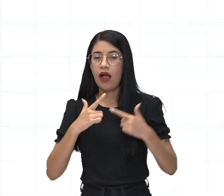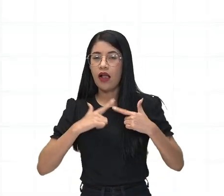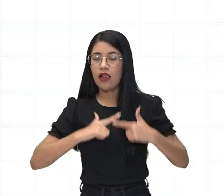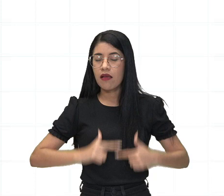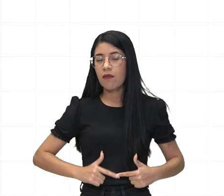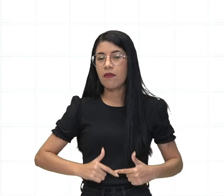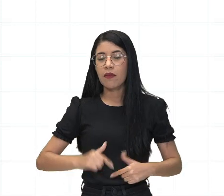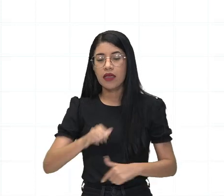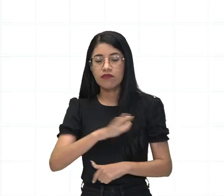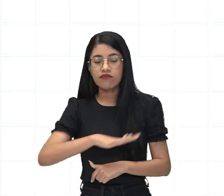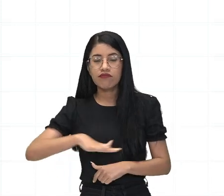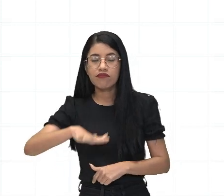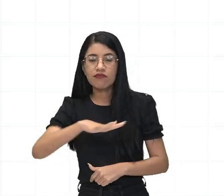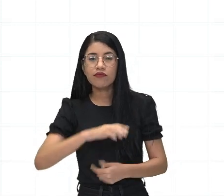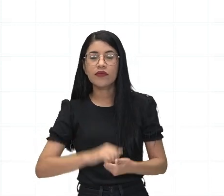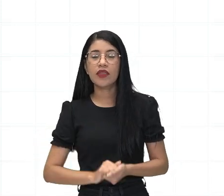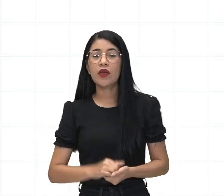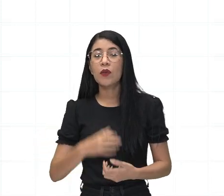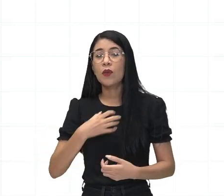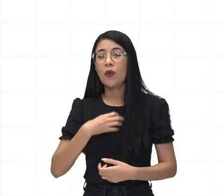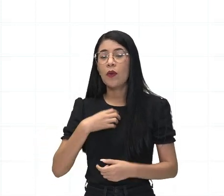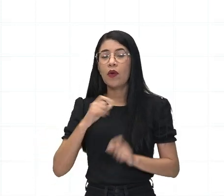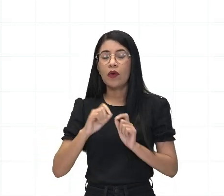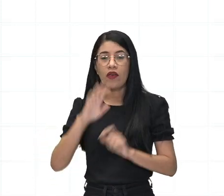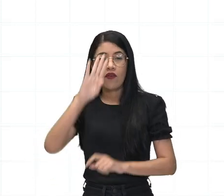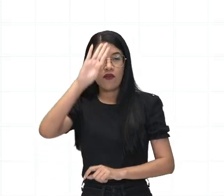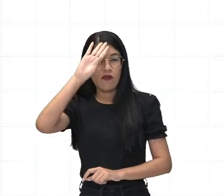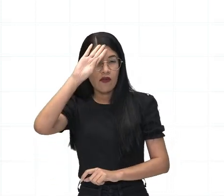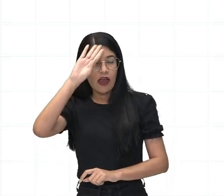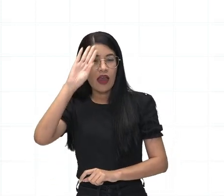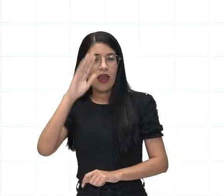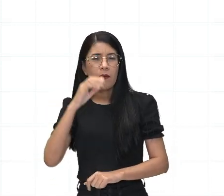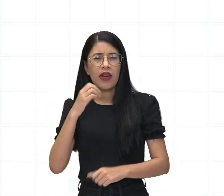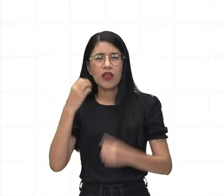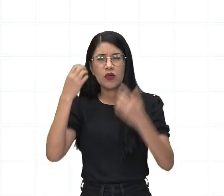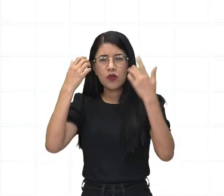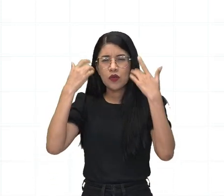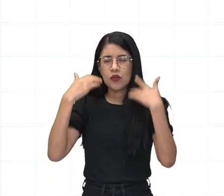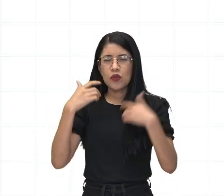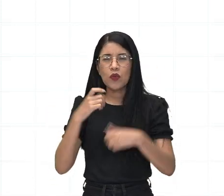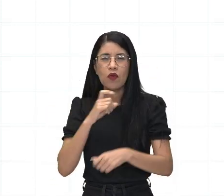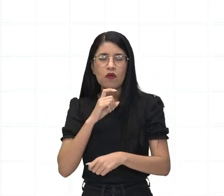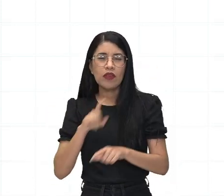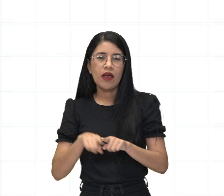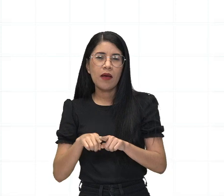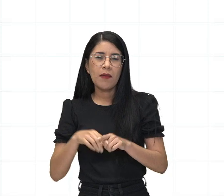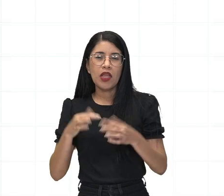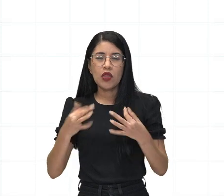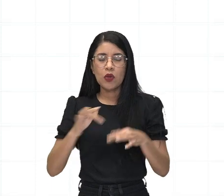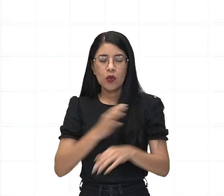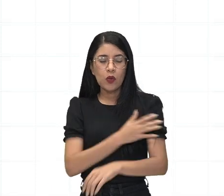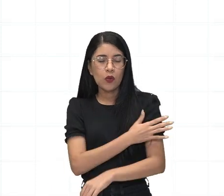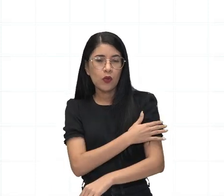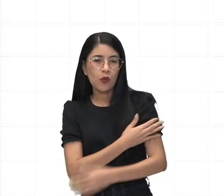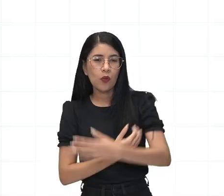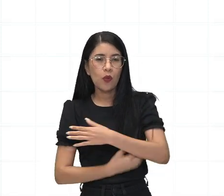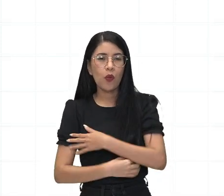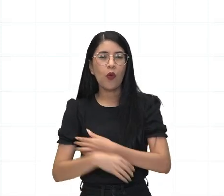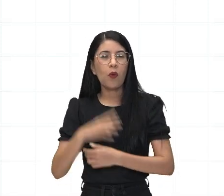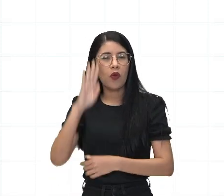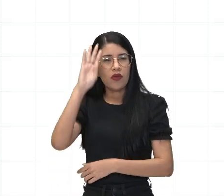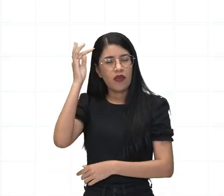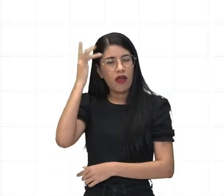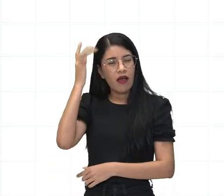sintomas, temos febre, calafrios, dores musculares, dor de cabeça,